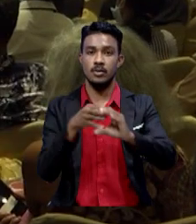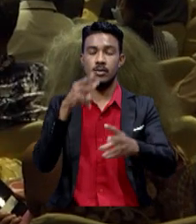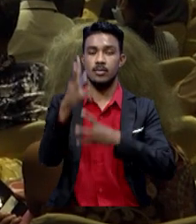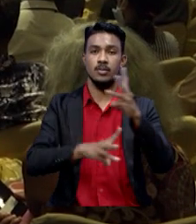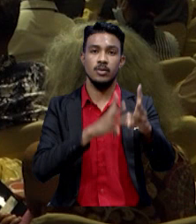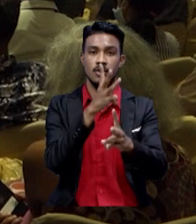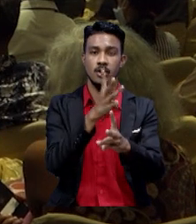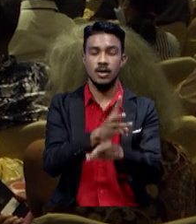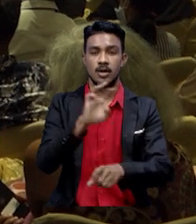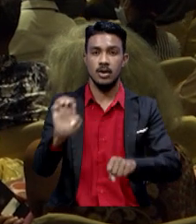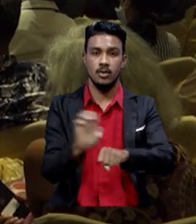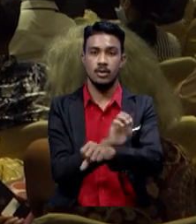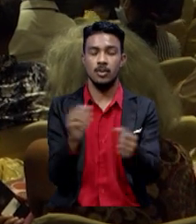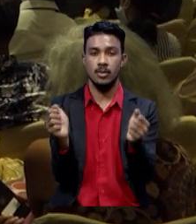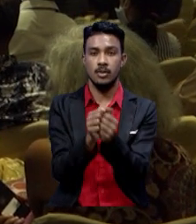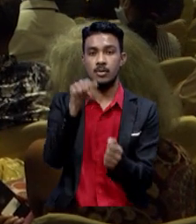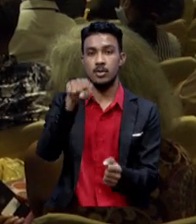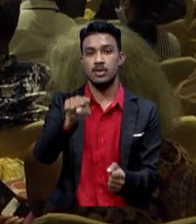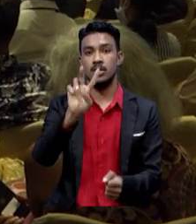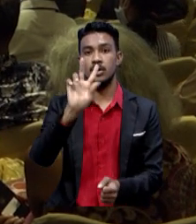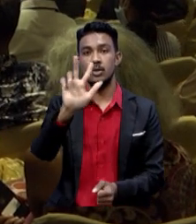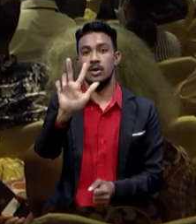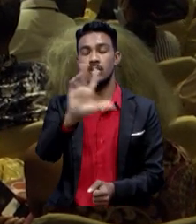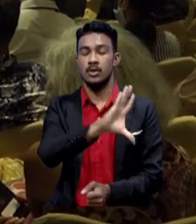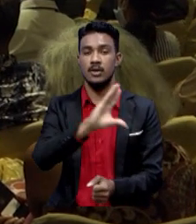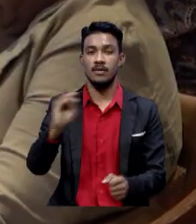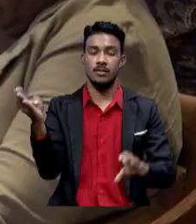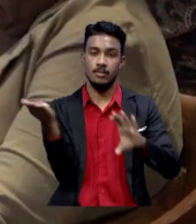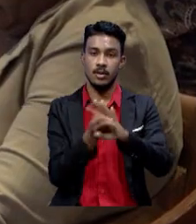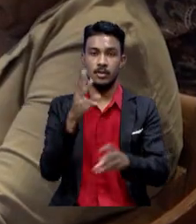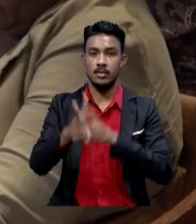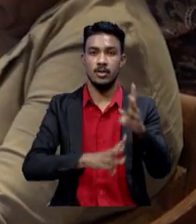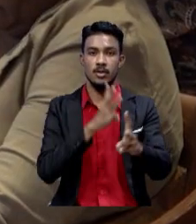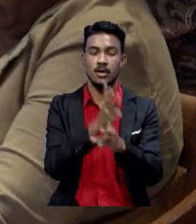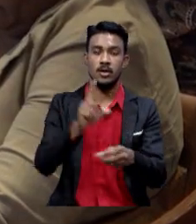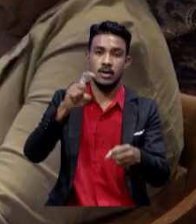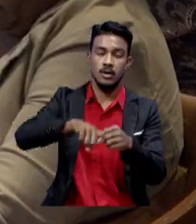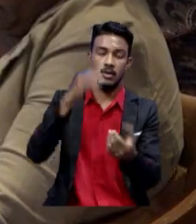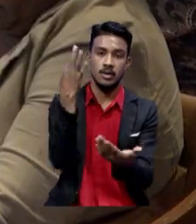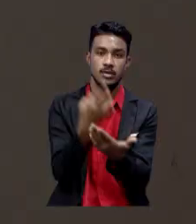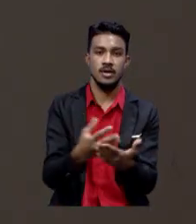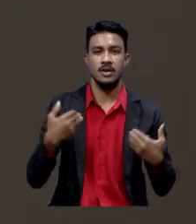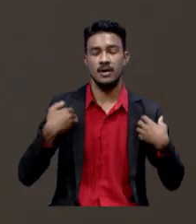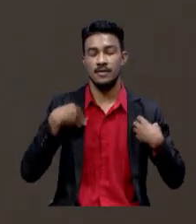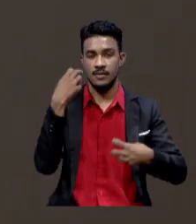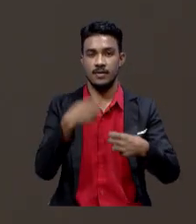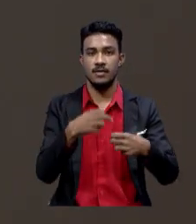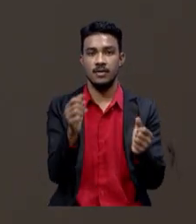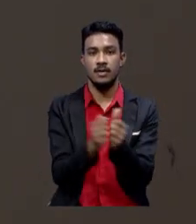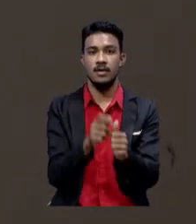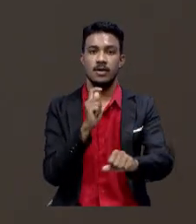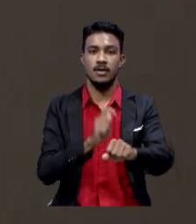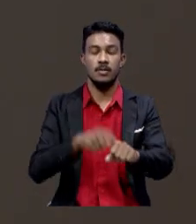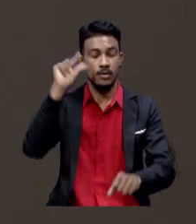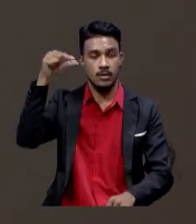economia mantém o porcento tolu no tur estimação Banco Mundial fundo petrolífero iha ona risco. O situação ne